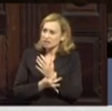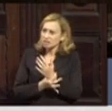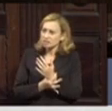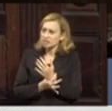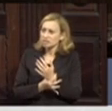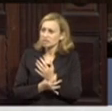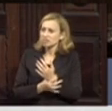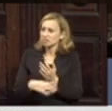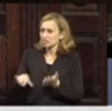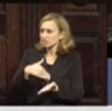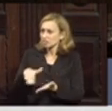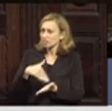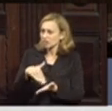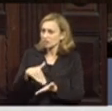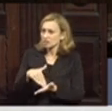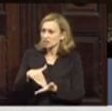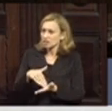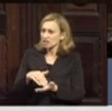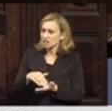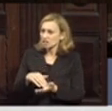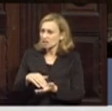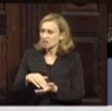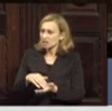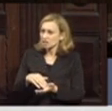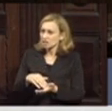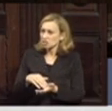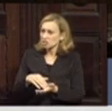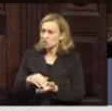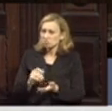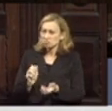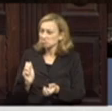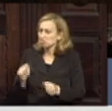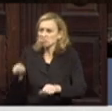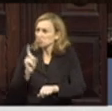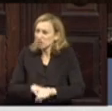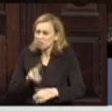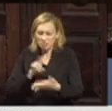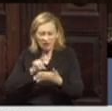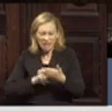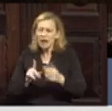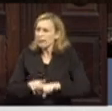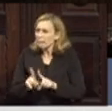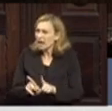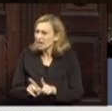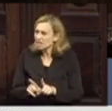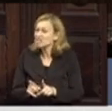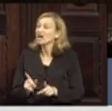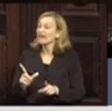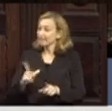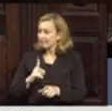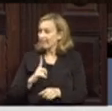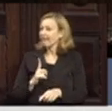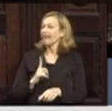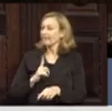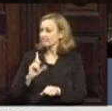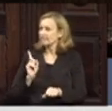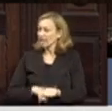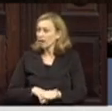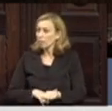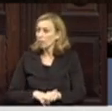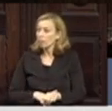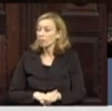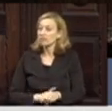que o planejamento do grande plano de segurança integrada entre o governo federal e estadual já